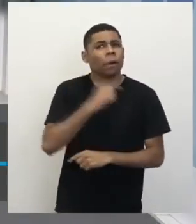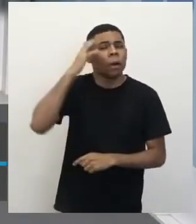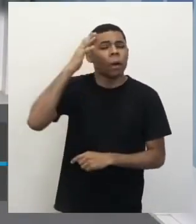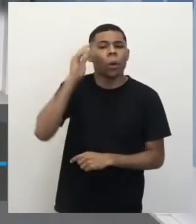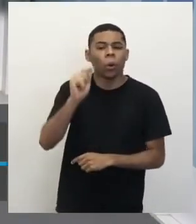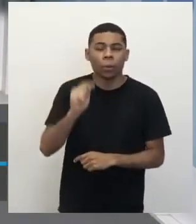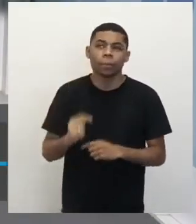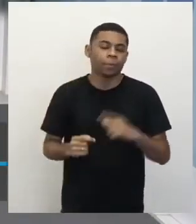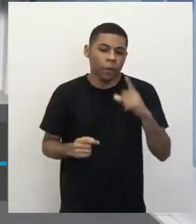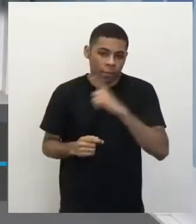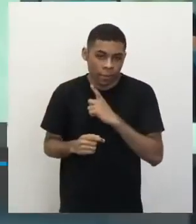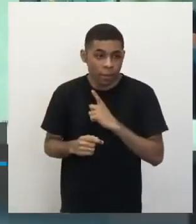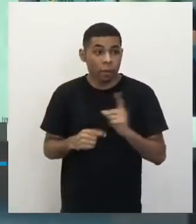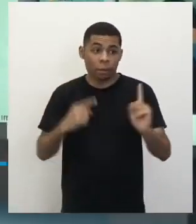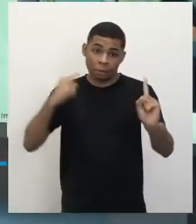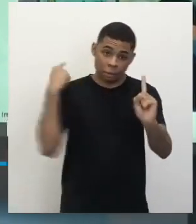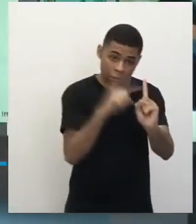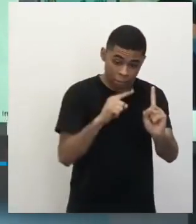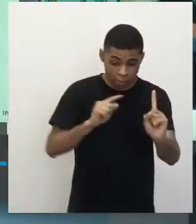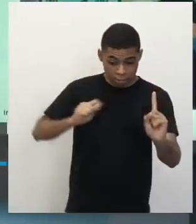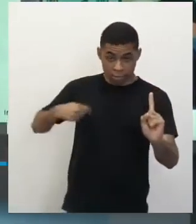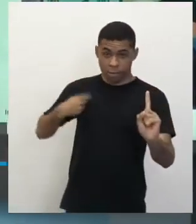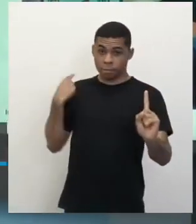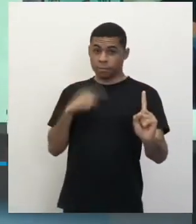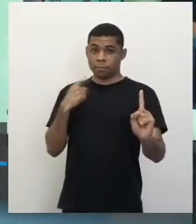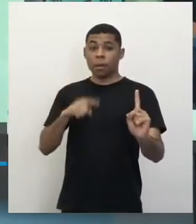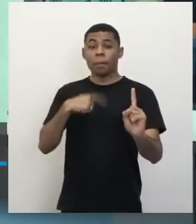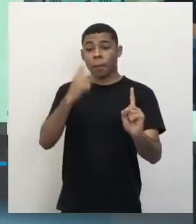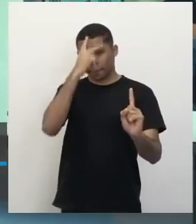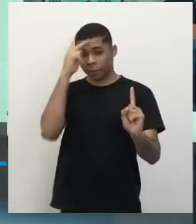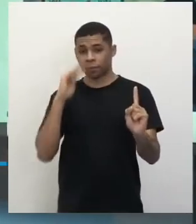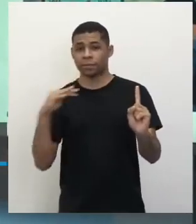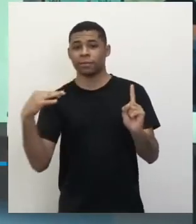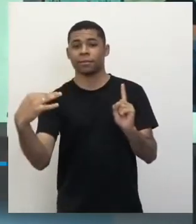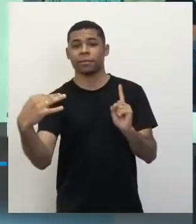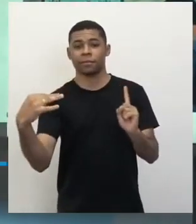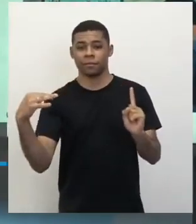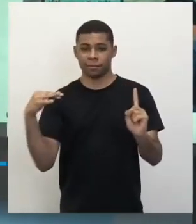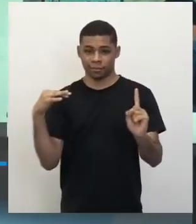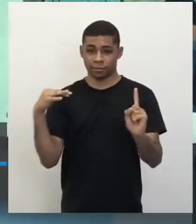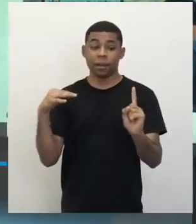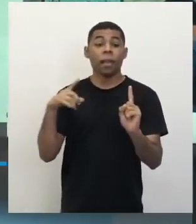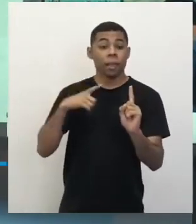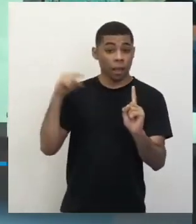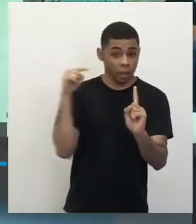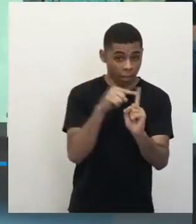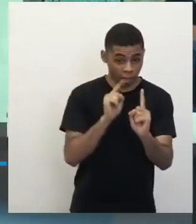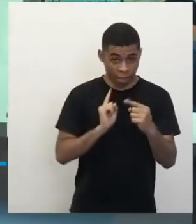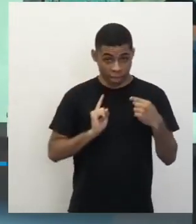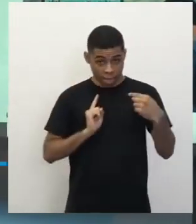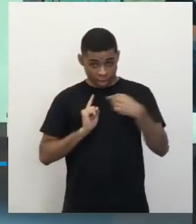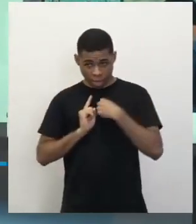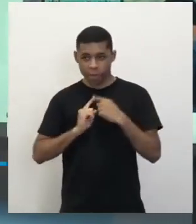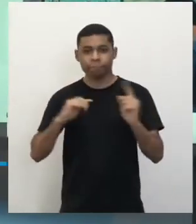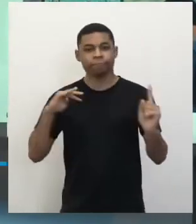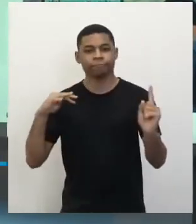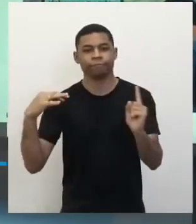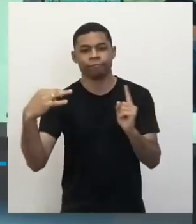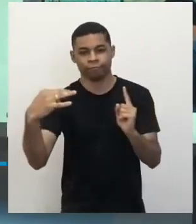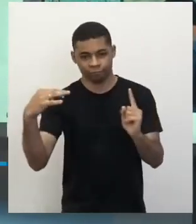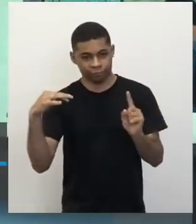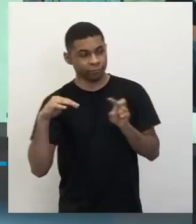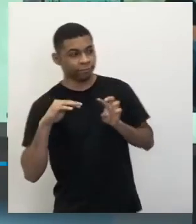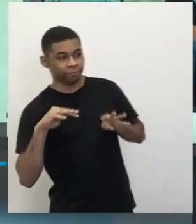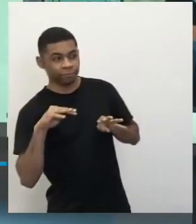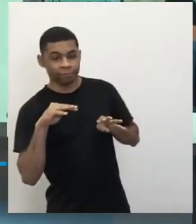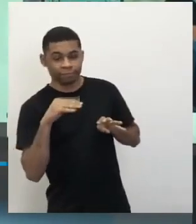seguinte, né? Tem a vítima, o agressor e a plateia. Então, Muito a plateia bem. Também faz parte desse contexto. Se você está na